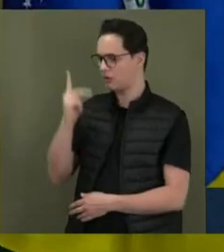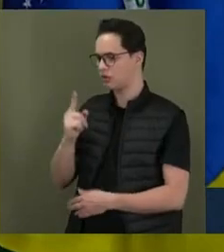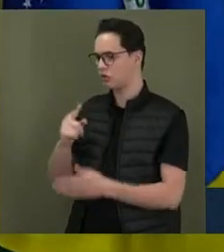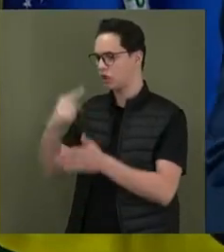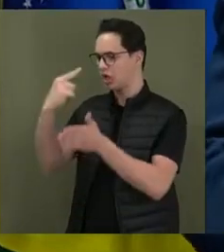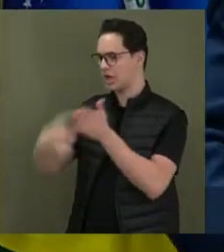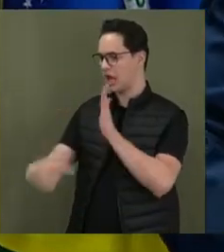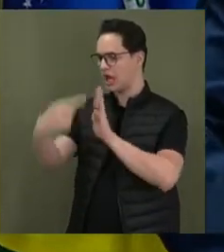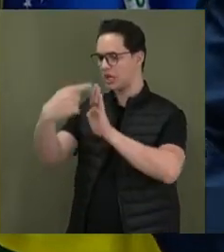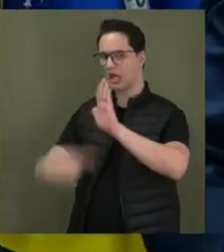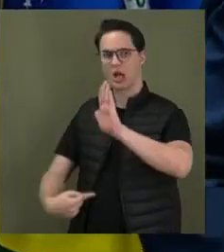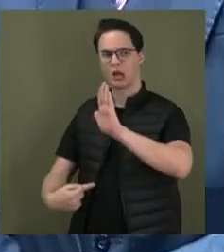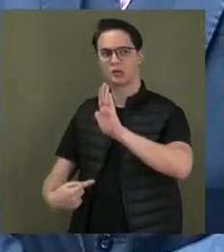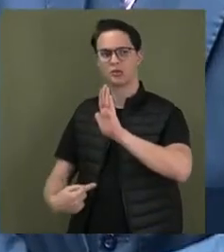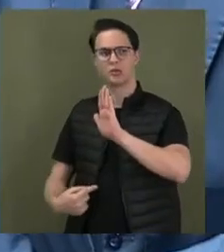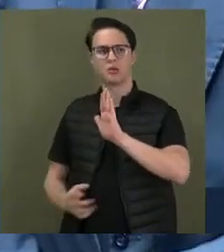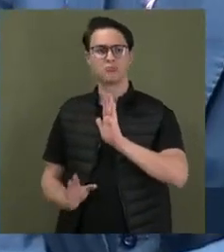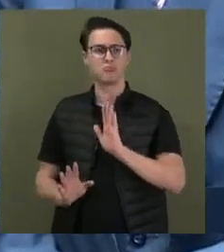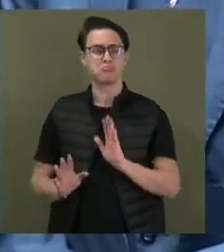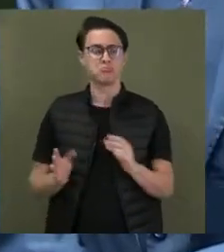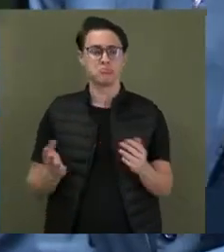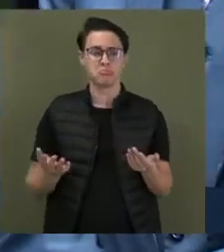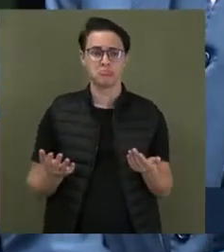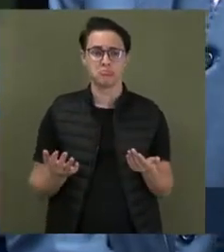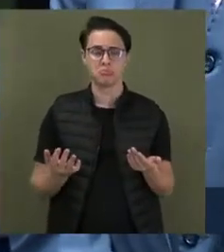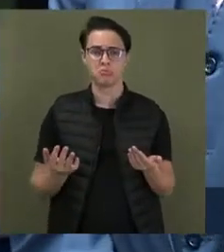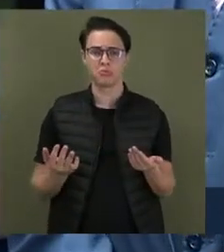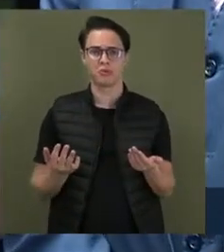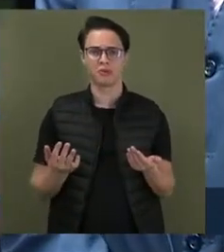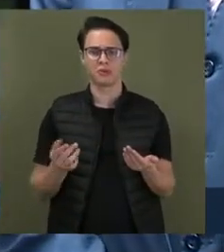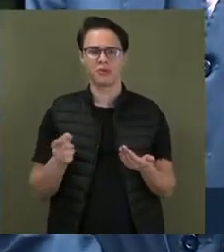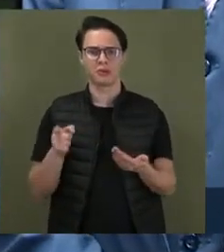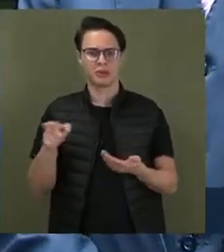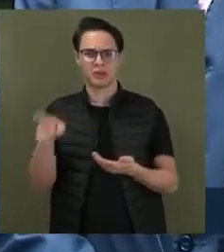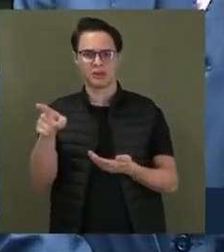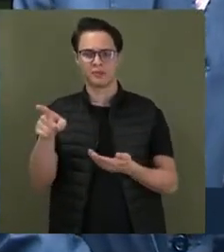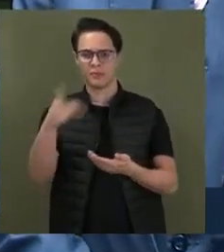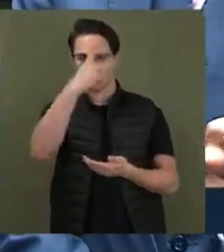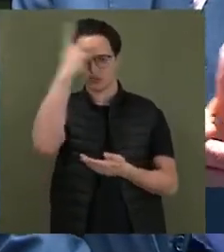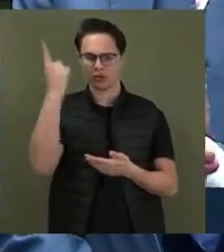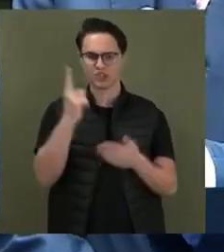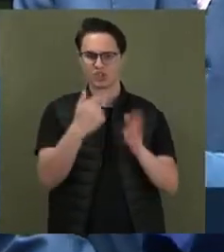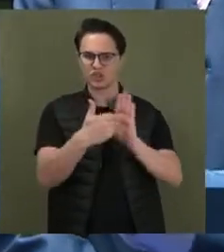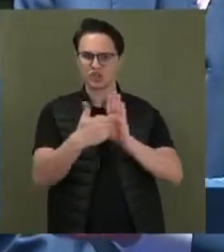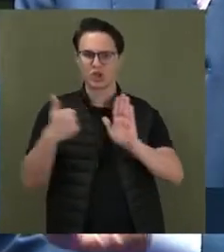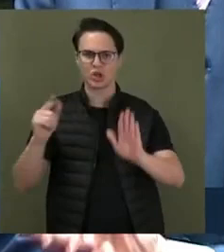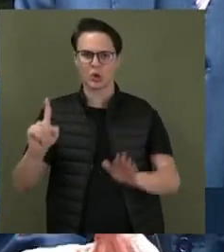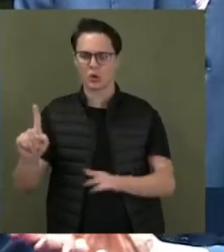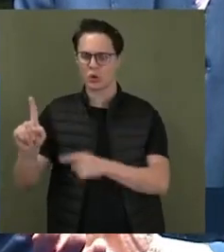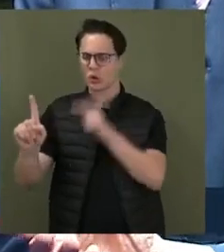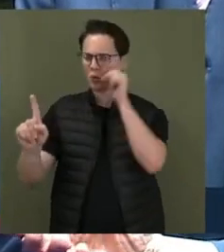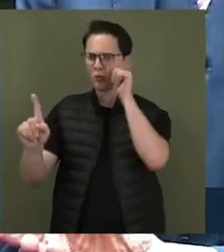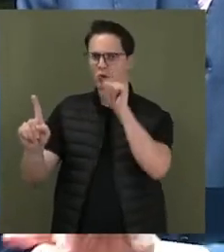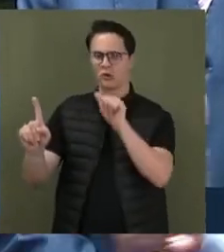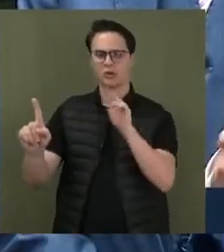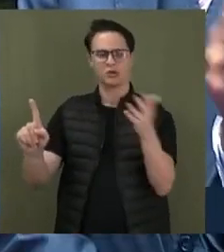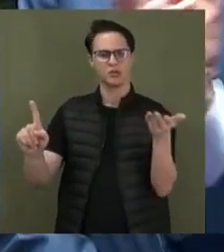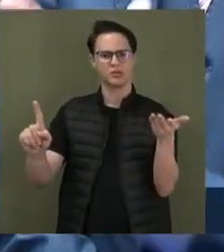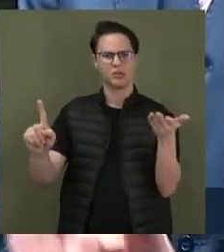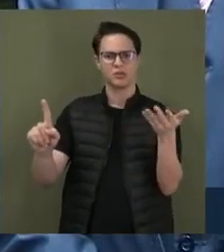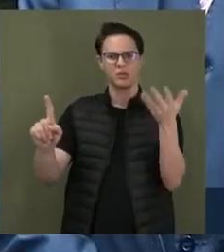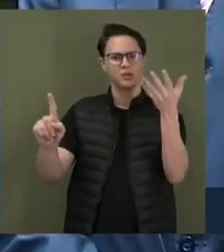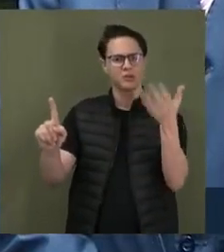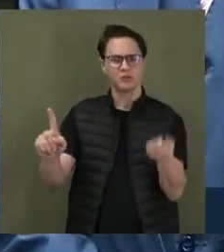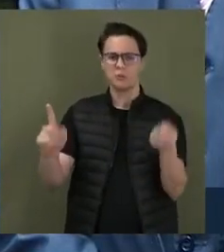seja, pelo fato dela ter sido obstaculizada, nós pedimos para ter uma oitiva, pode